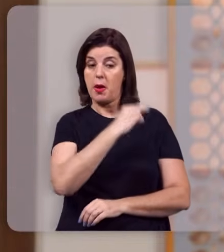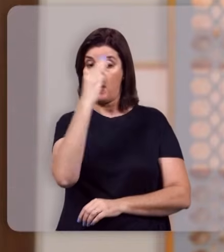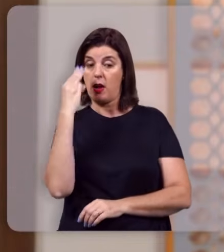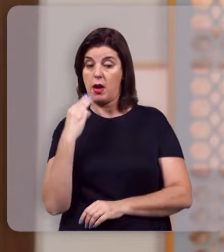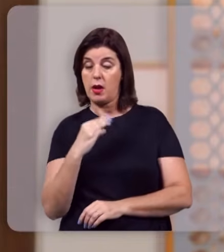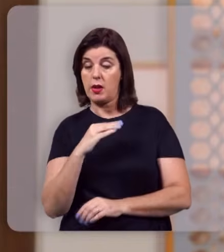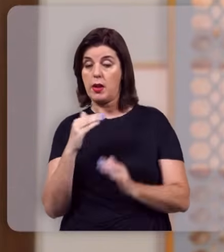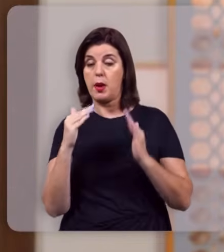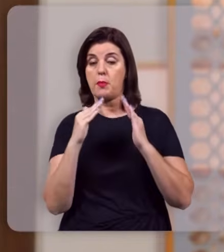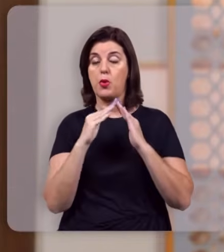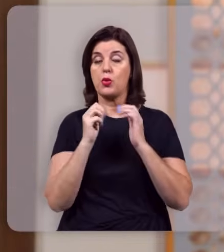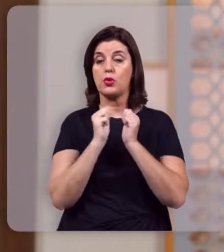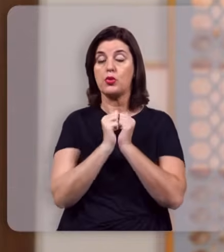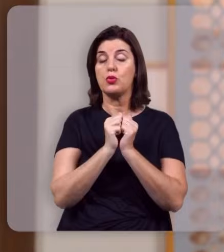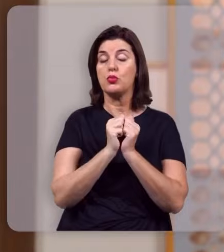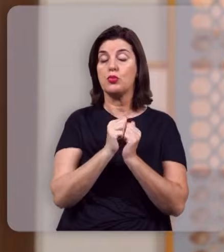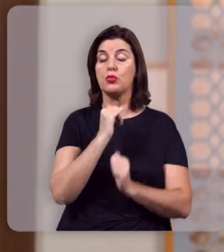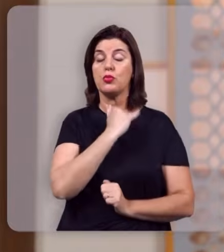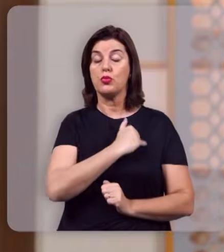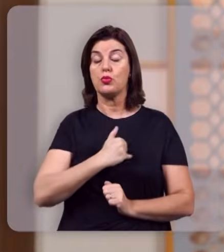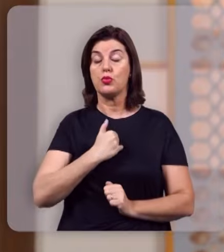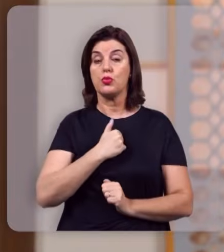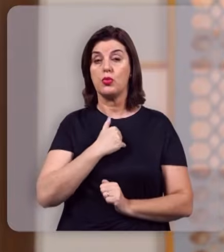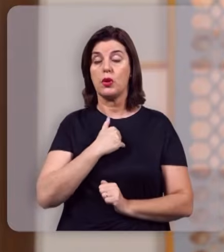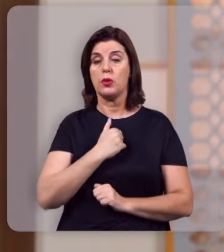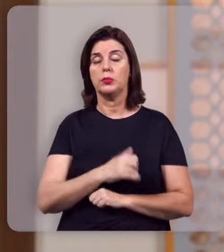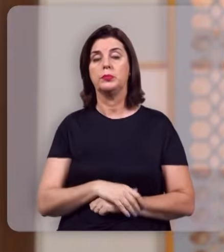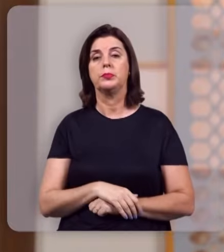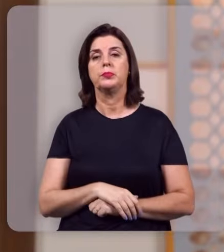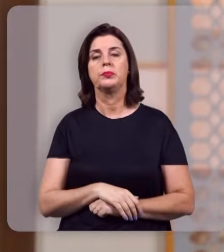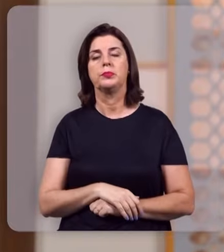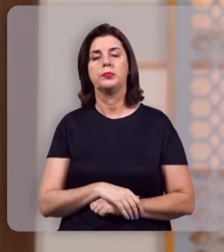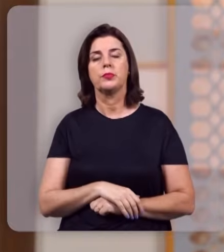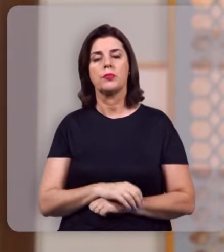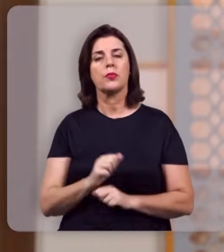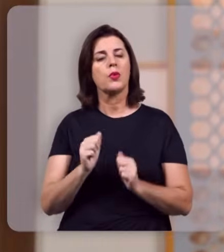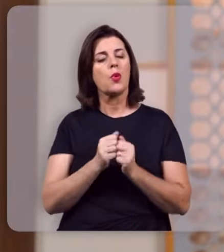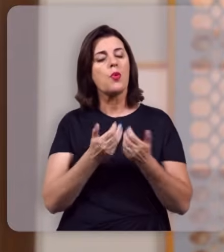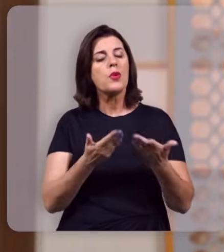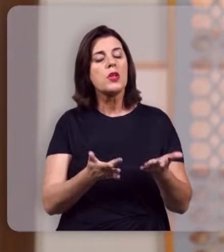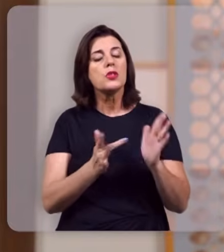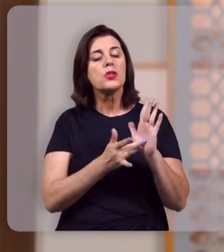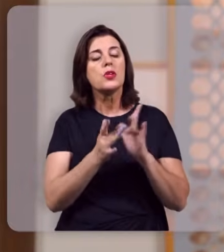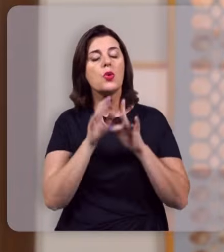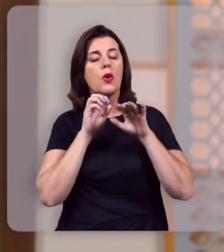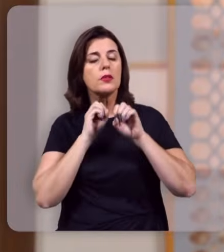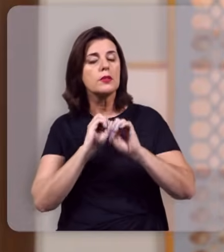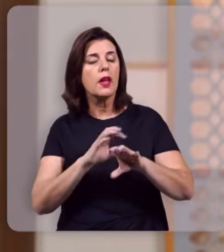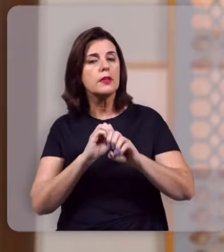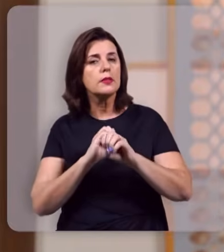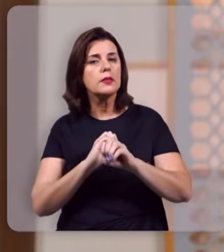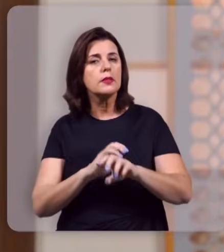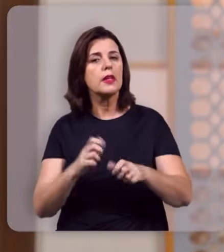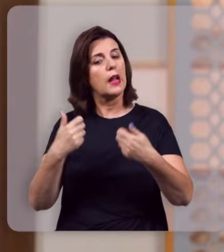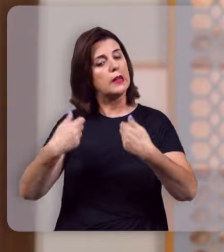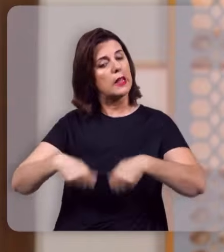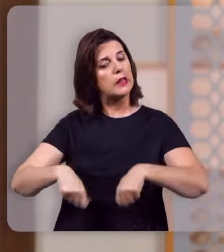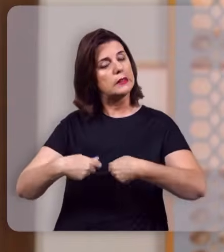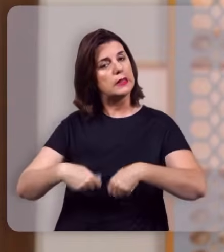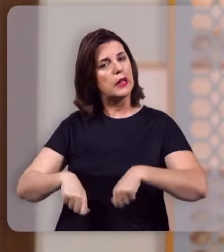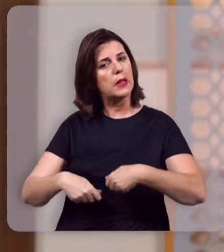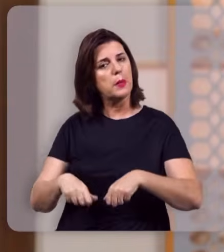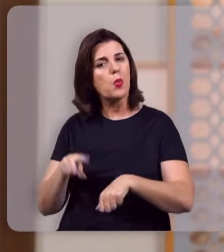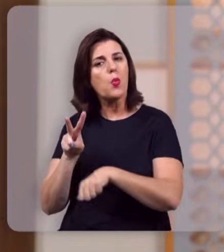João na cidade de Éfeso, capital da Ásia Menor. Com isso, Jesus está ensinando a necessidade de cuidar